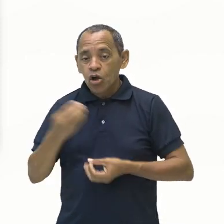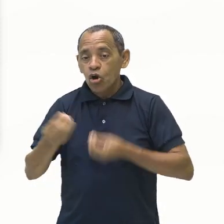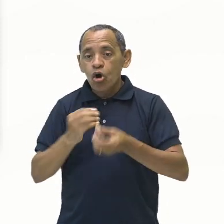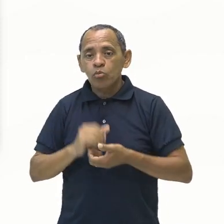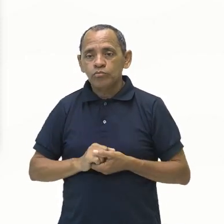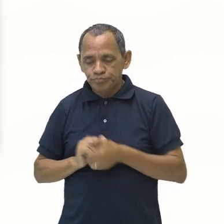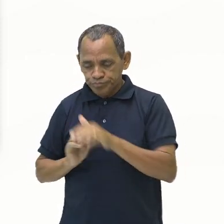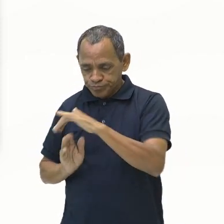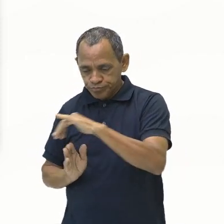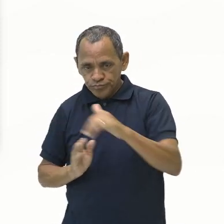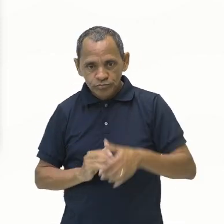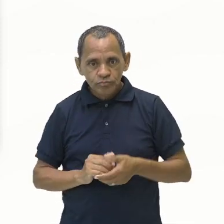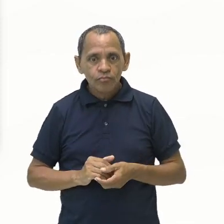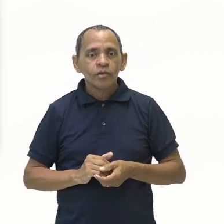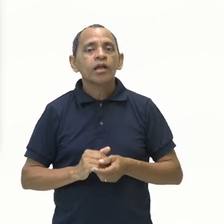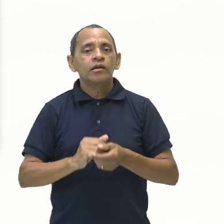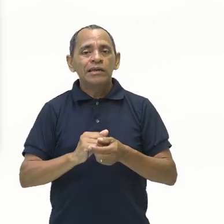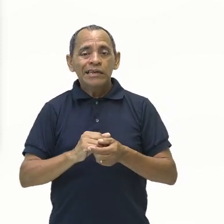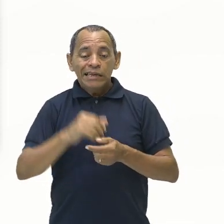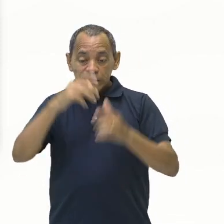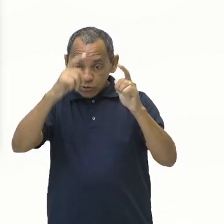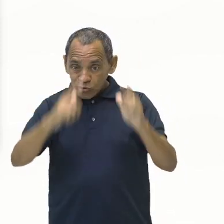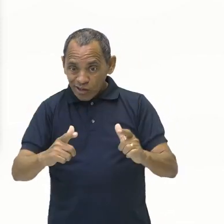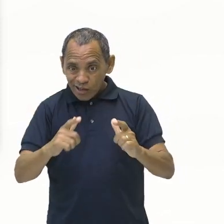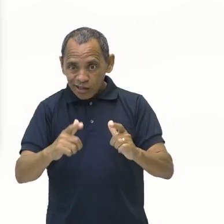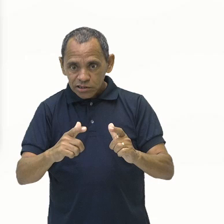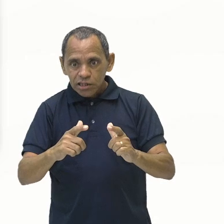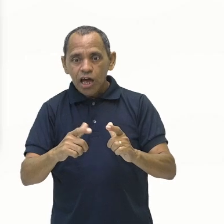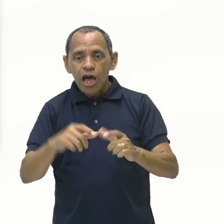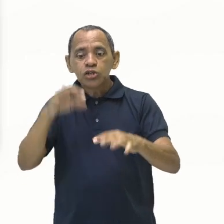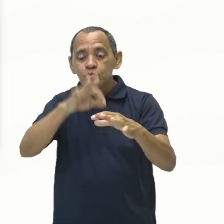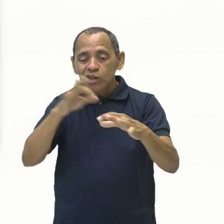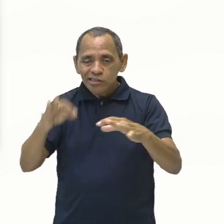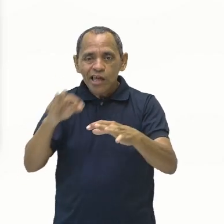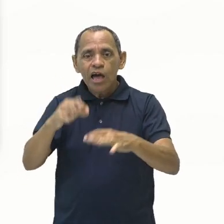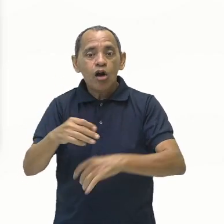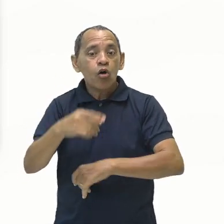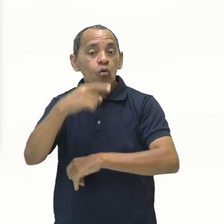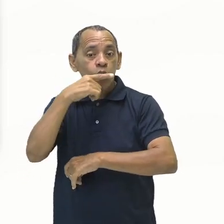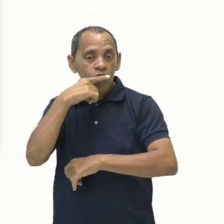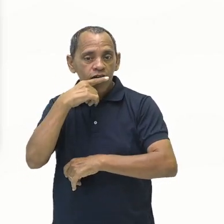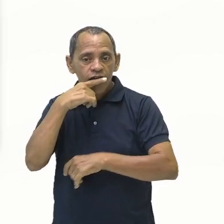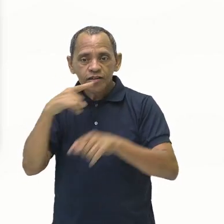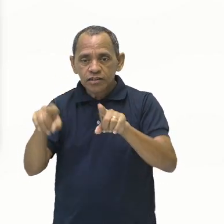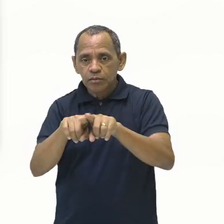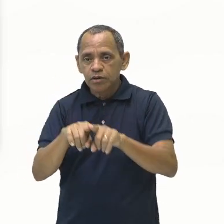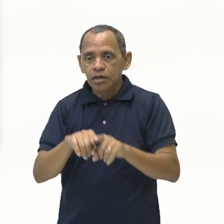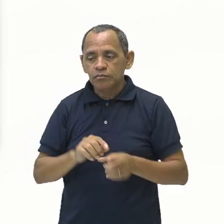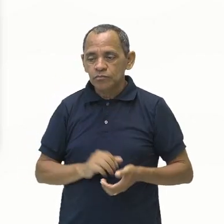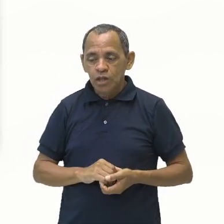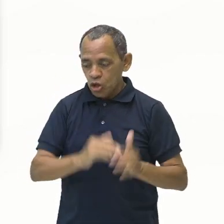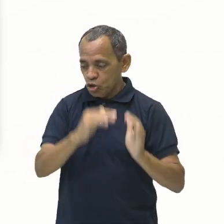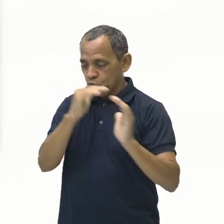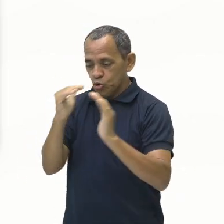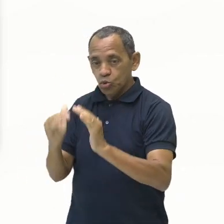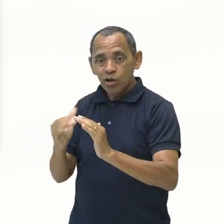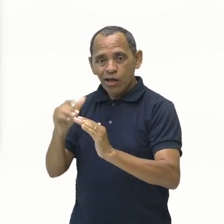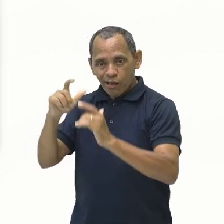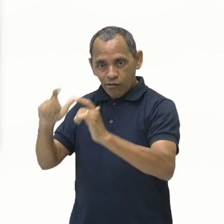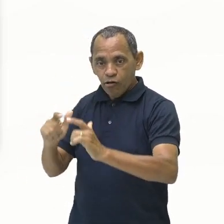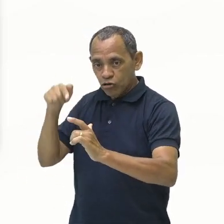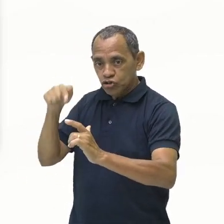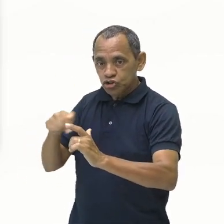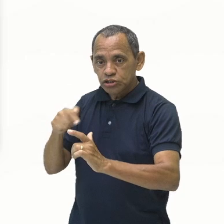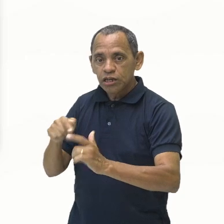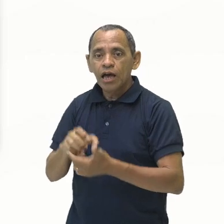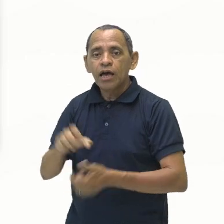é a plantação da cana-de-açúcar, certo? E aqui, ó, nós temos a senzala. a senzala era o